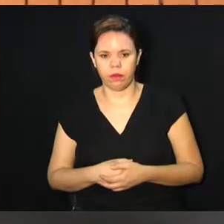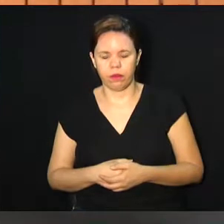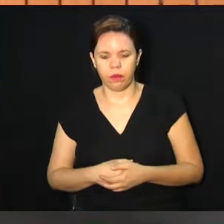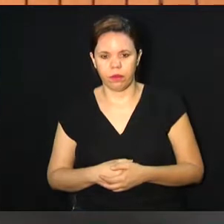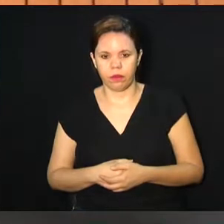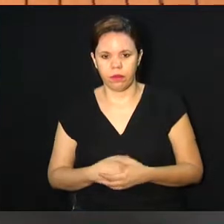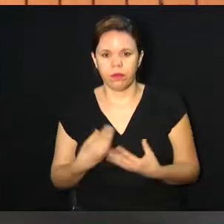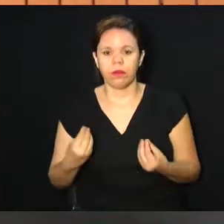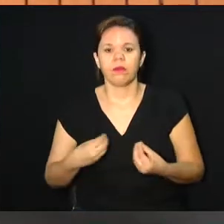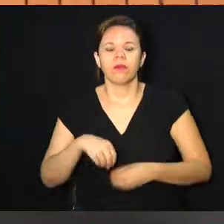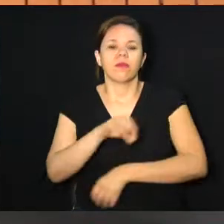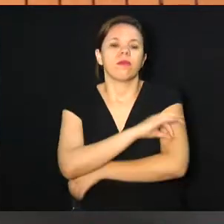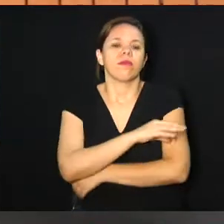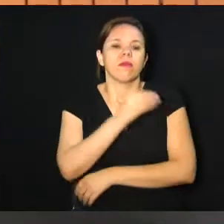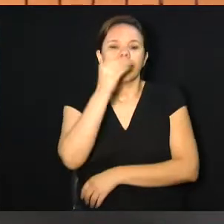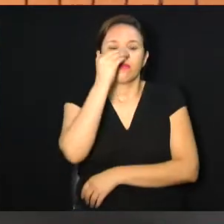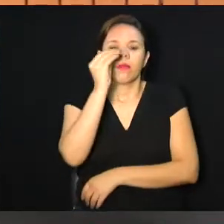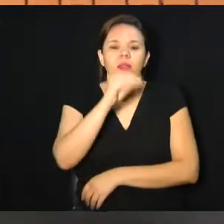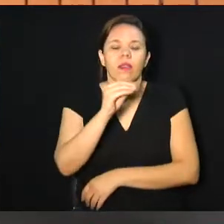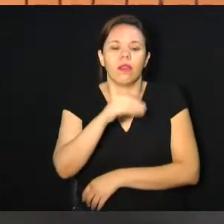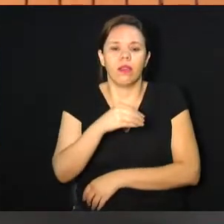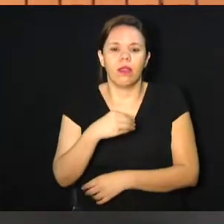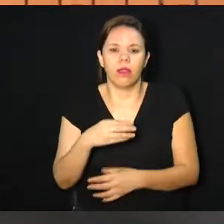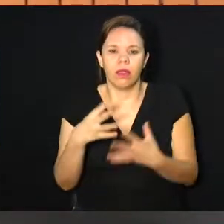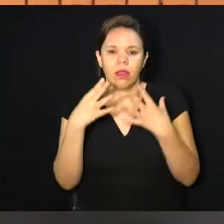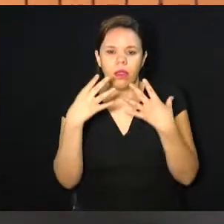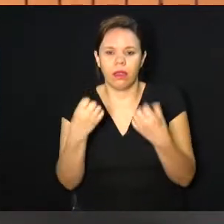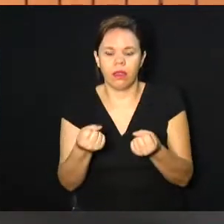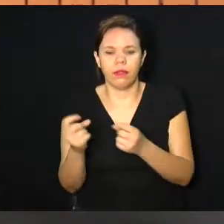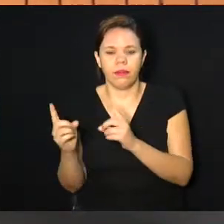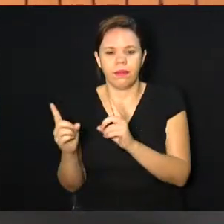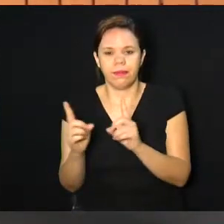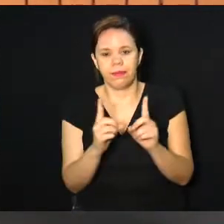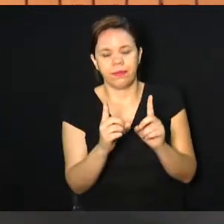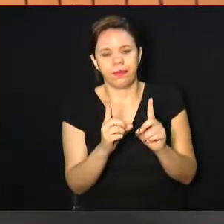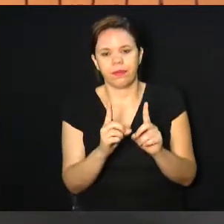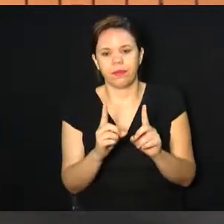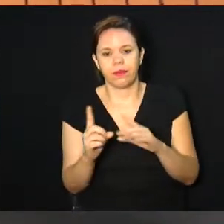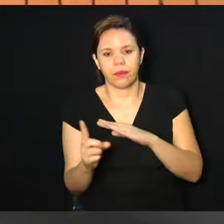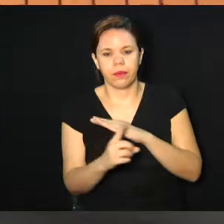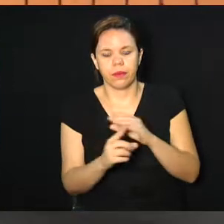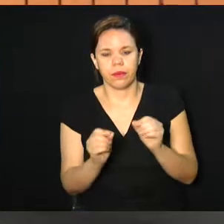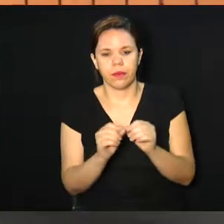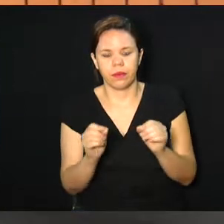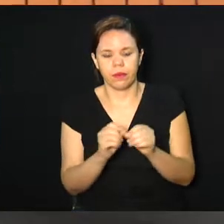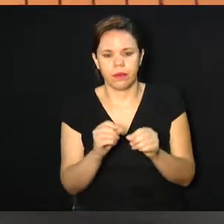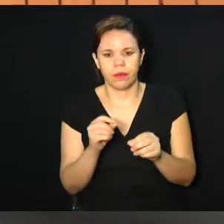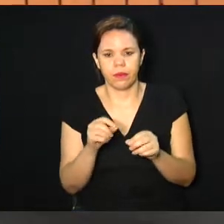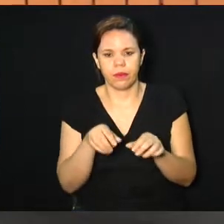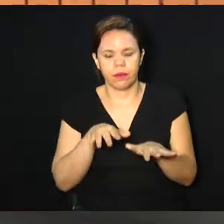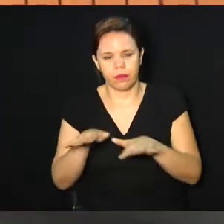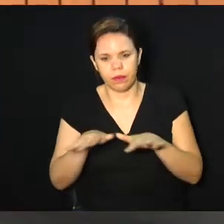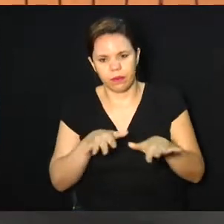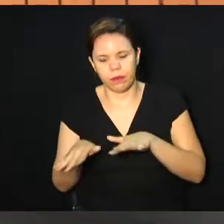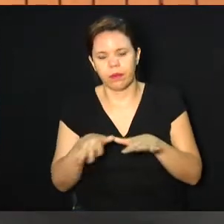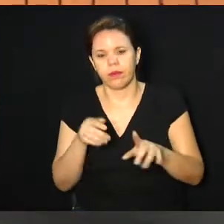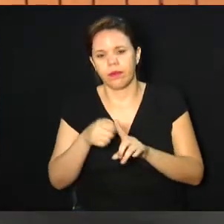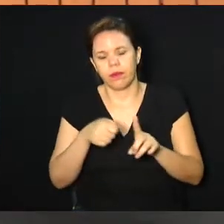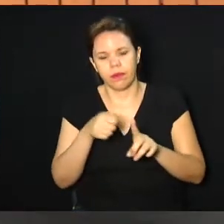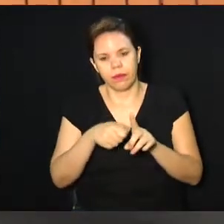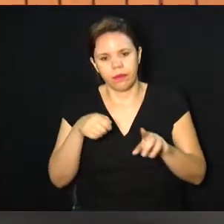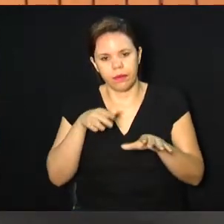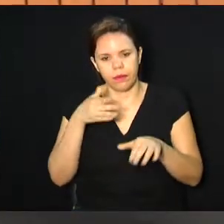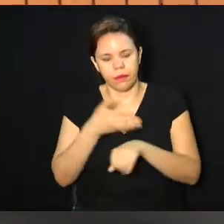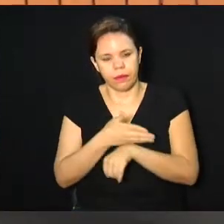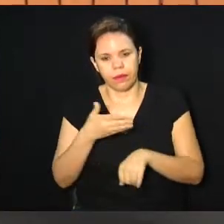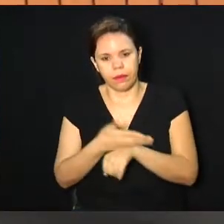Como a prefeitura se recusou a nos ouvir, fizemos tantos movimentos para participar, para aproximar as pessoas que estavam querendo